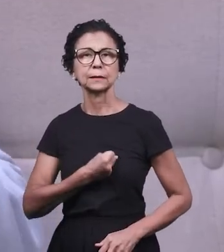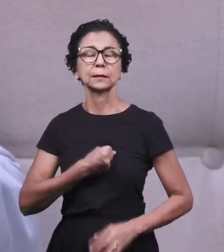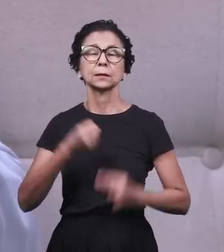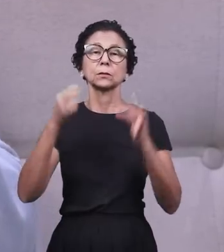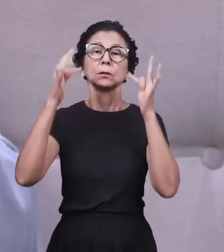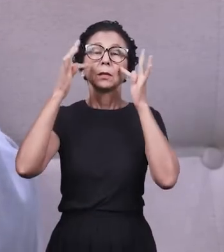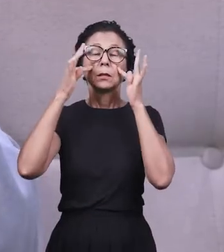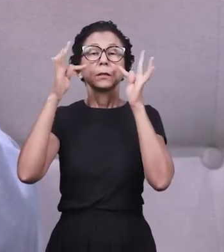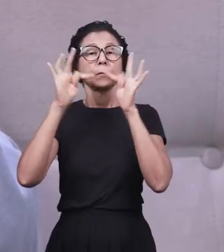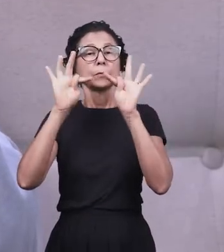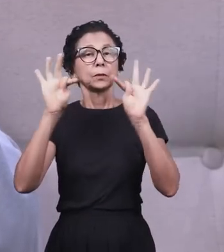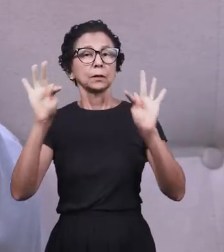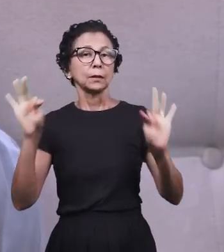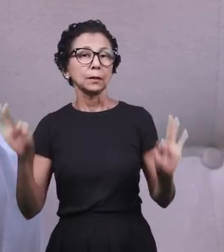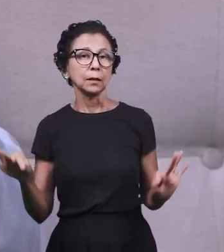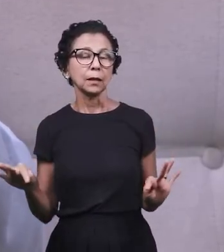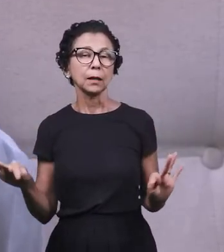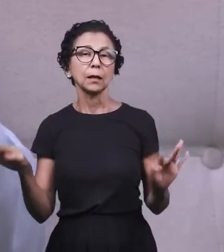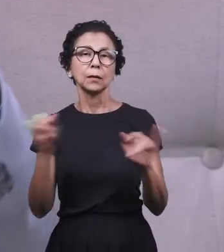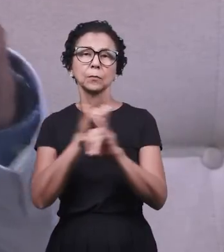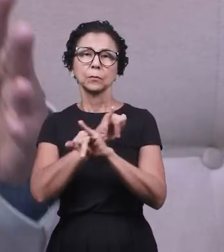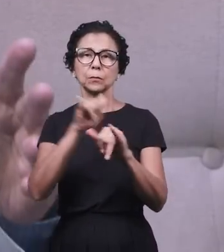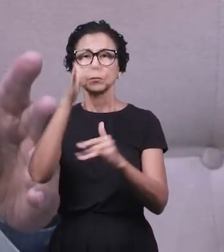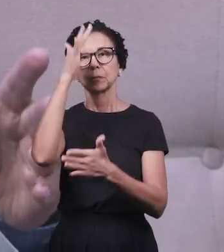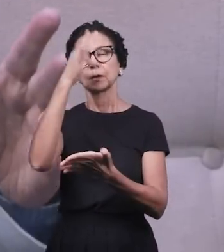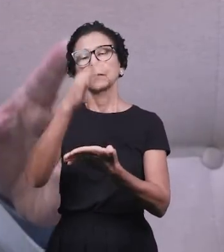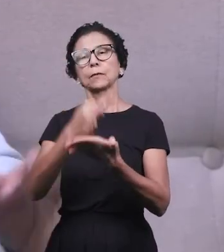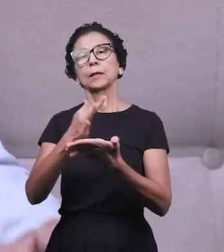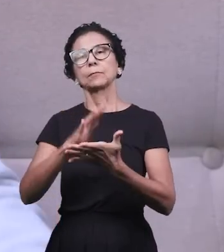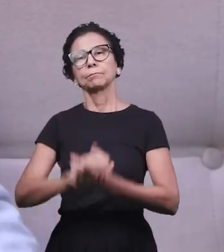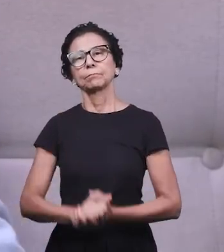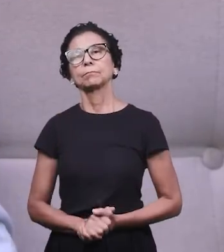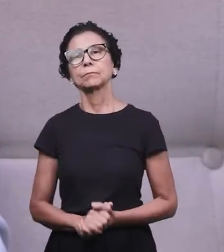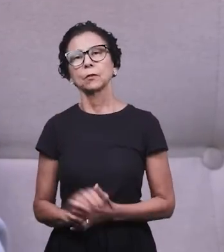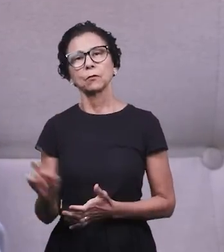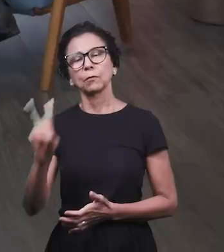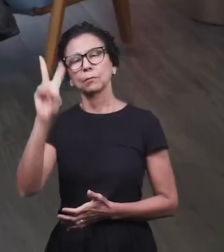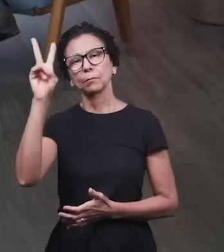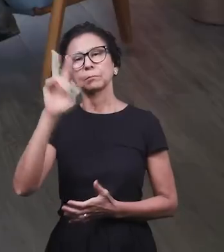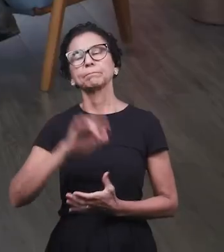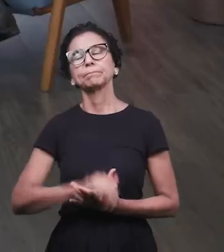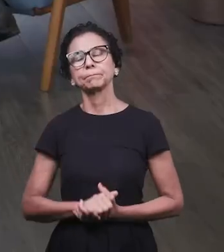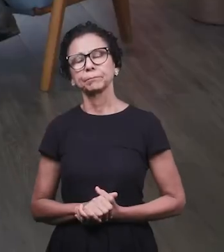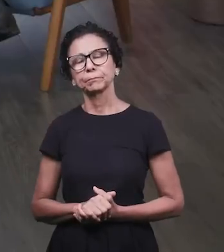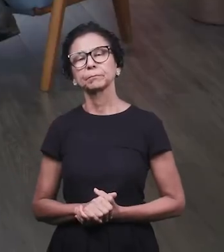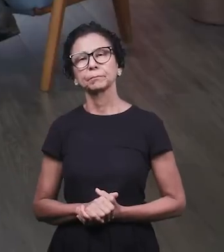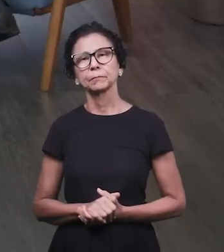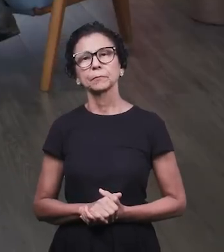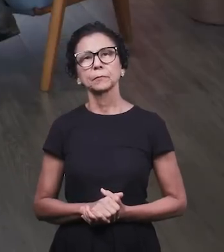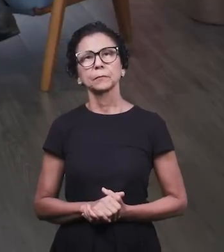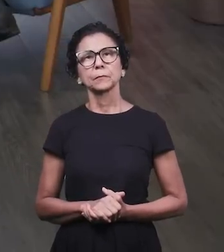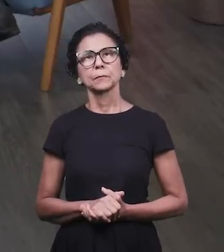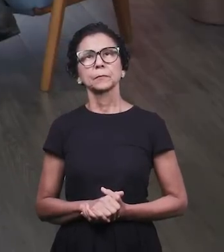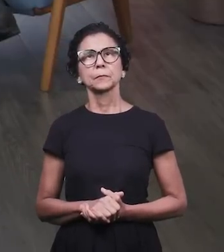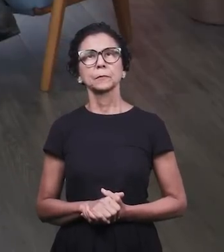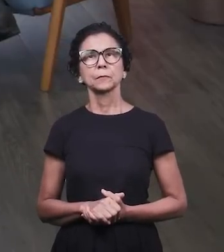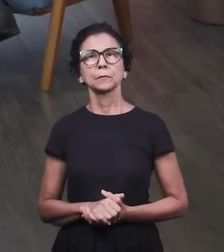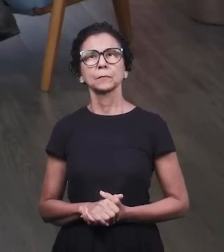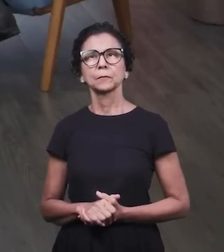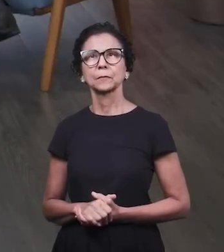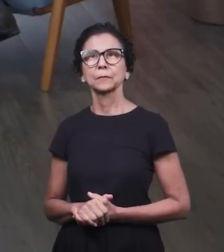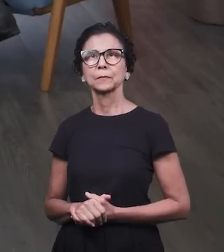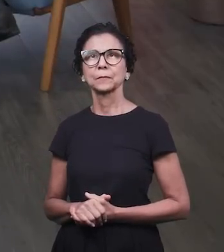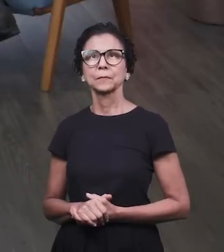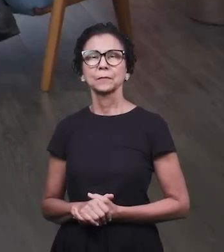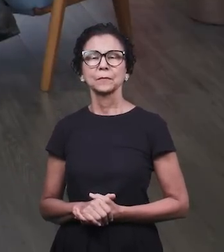salvação, para testemunhar, proclamar a sua fé, é um bom combate. Glória a Jesus. Glória a Deus. Eu